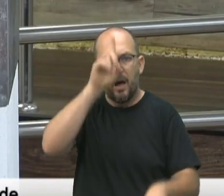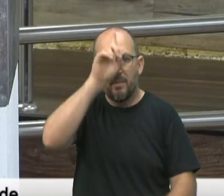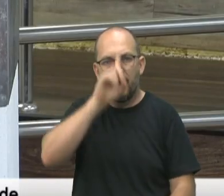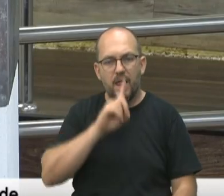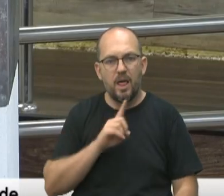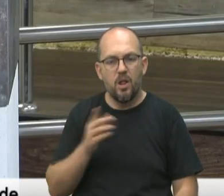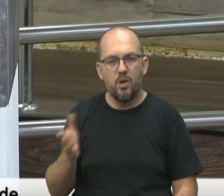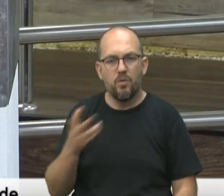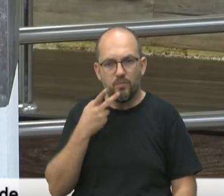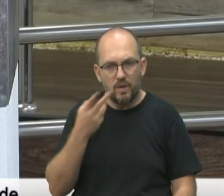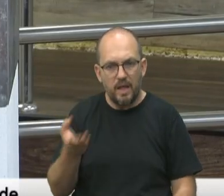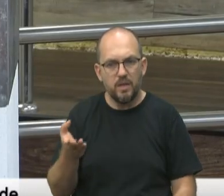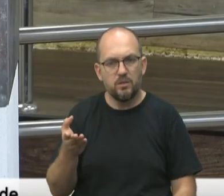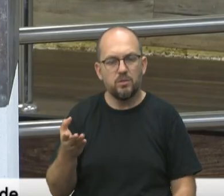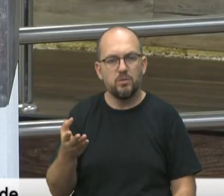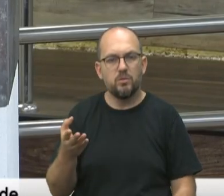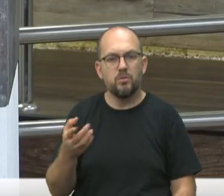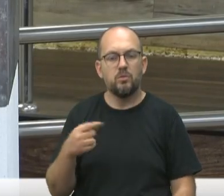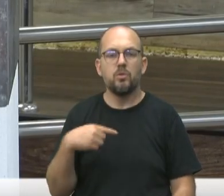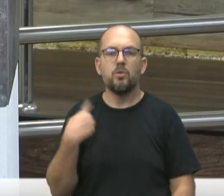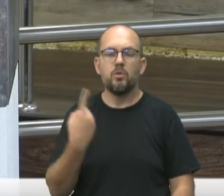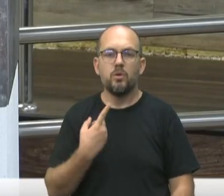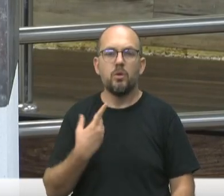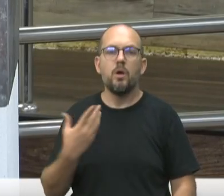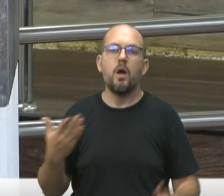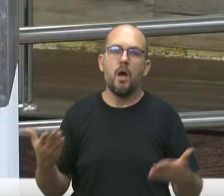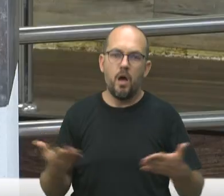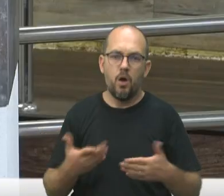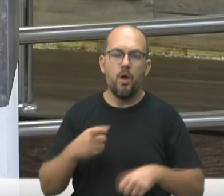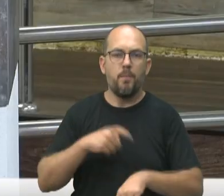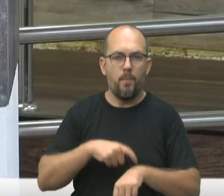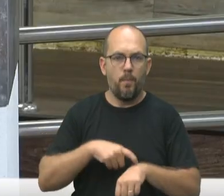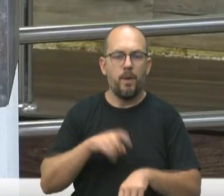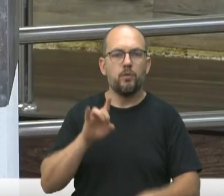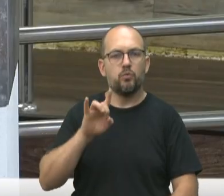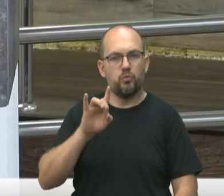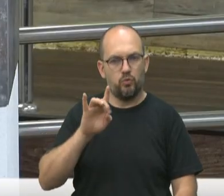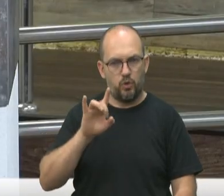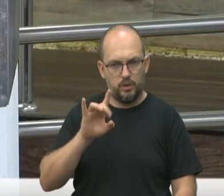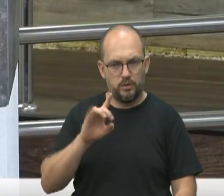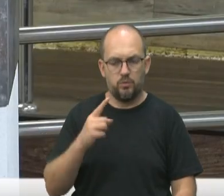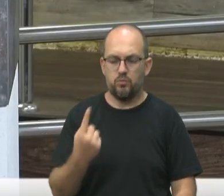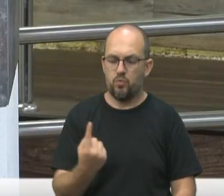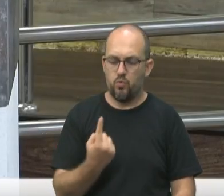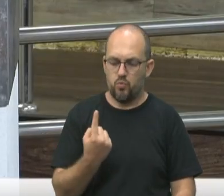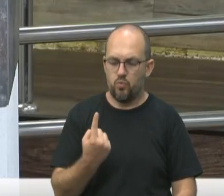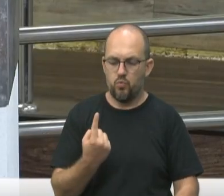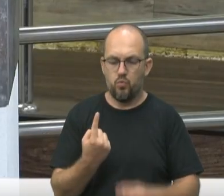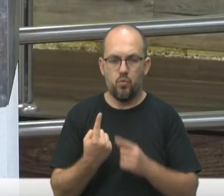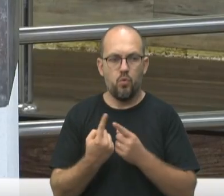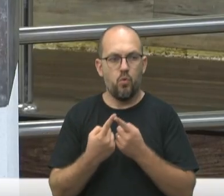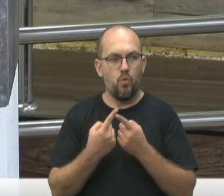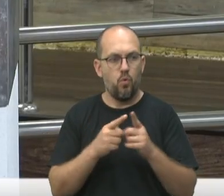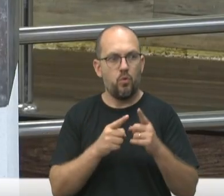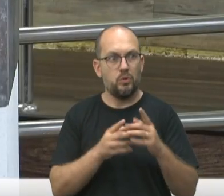Por quê? Enquanto estamos sozinhos, nós somos um só contra um gigante.